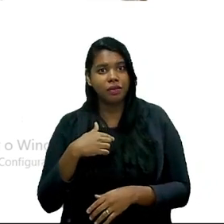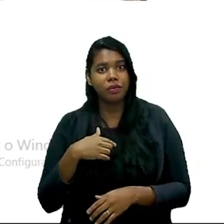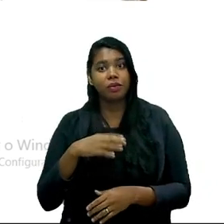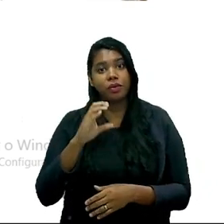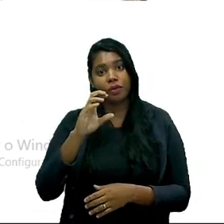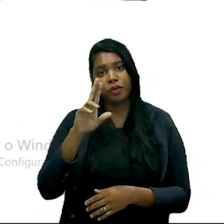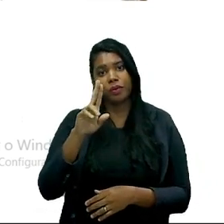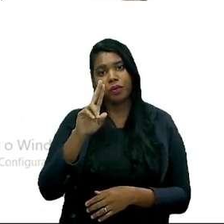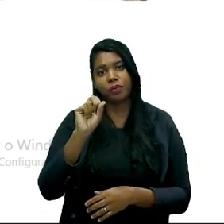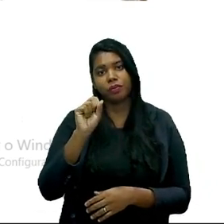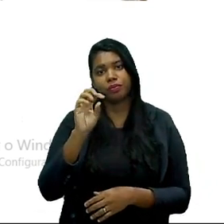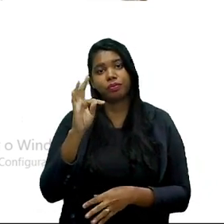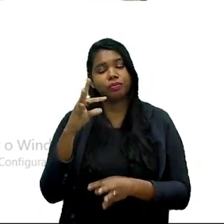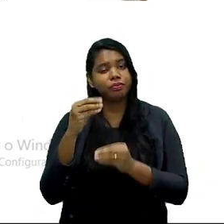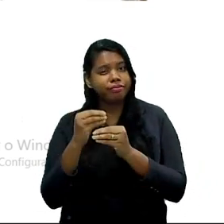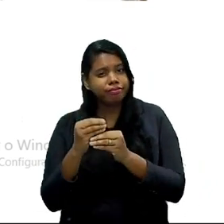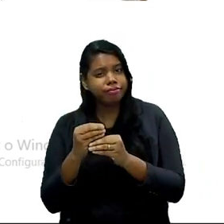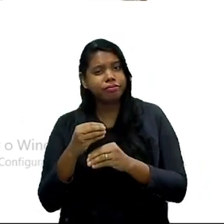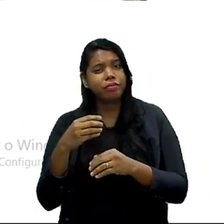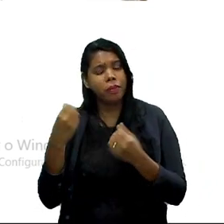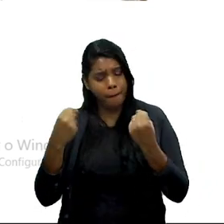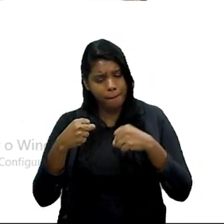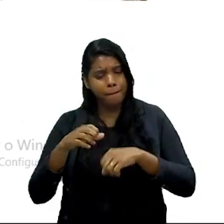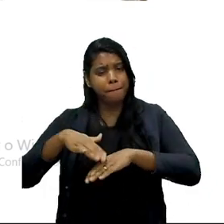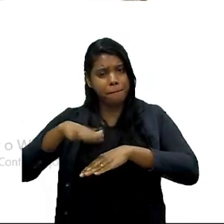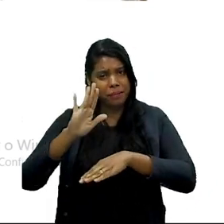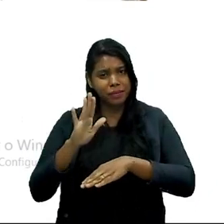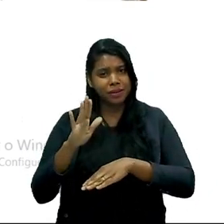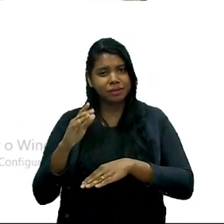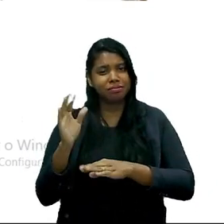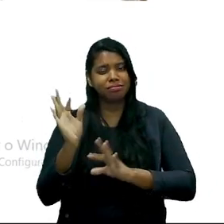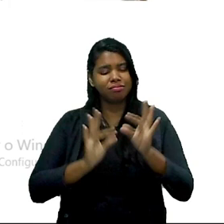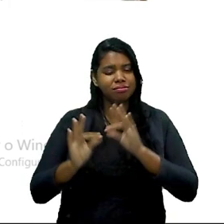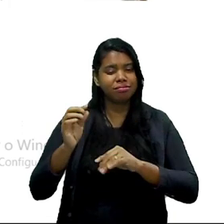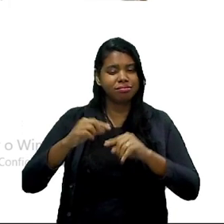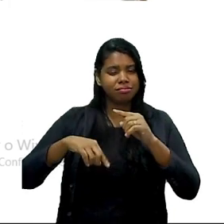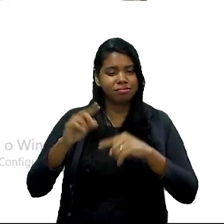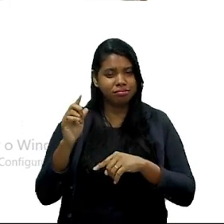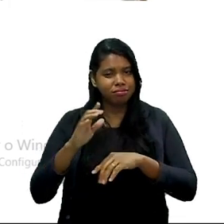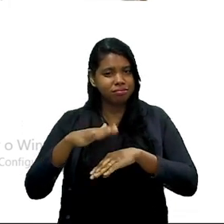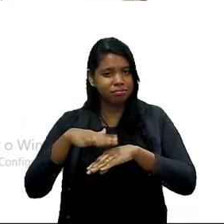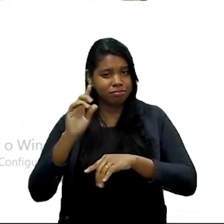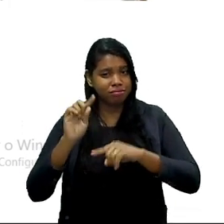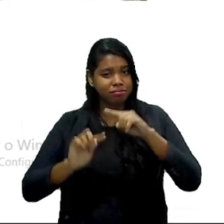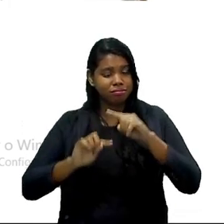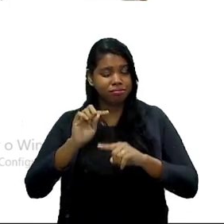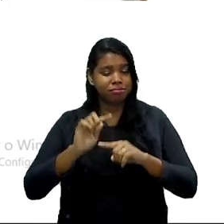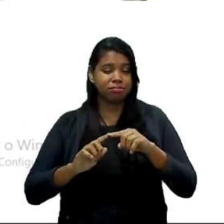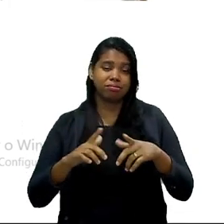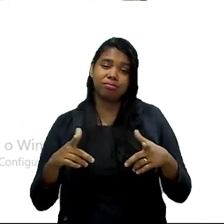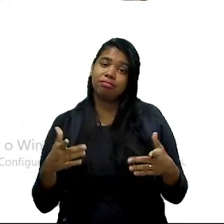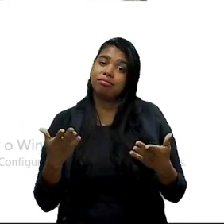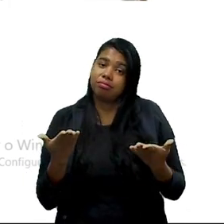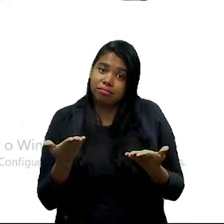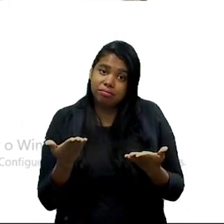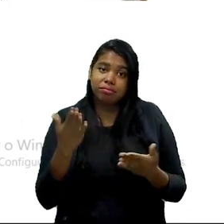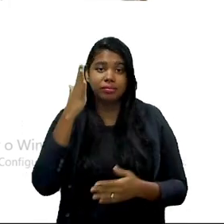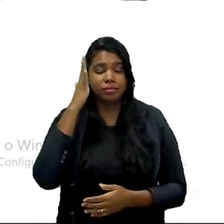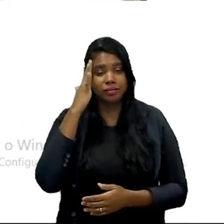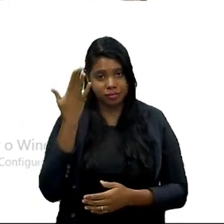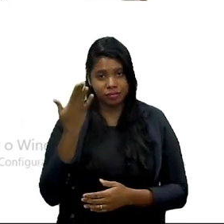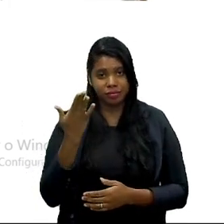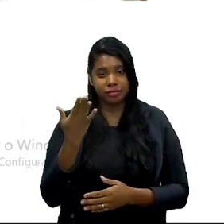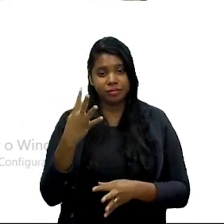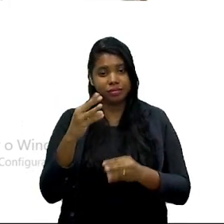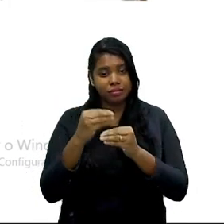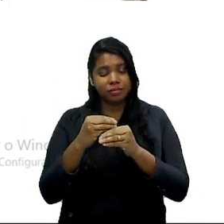que é o custo variável. Eu preciso mais mercadoria. Quanto mais eu produzir, eu preciso de mais matéria-prima, material secundário, outros